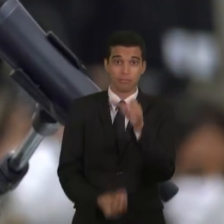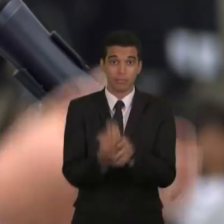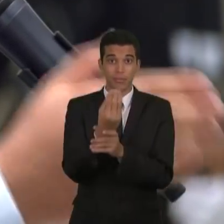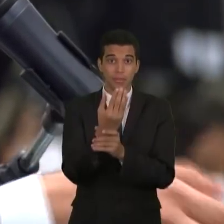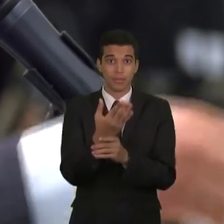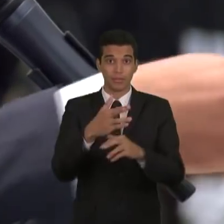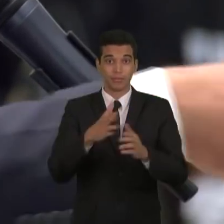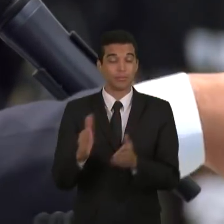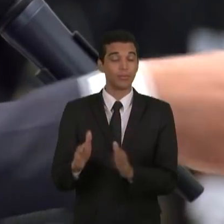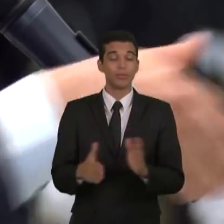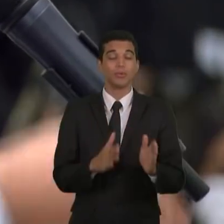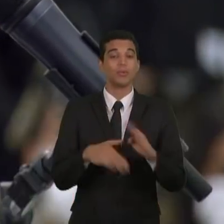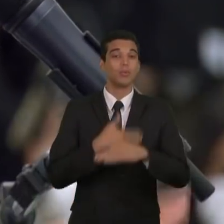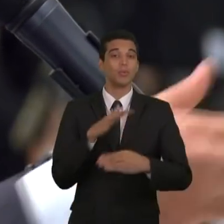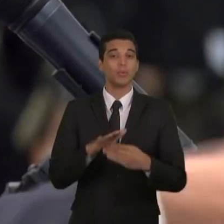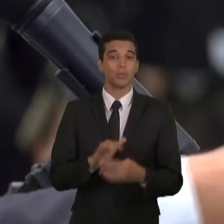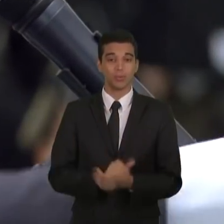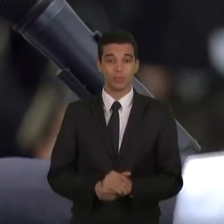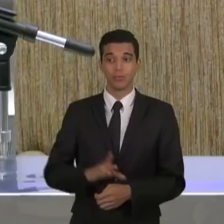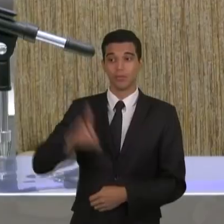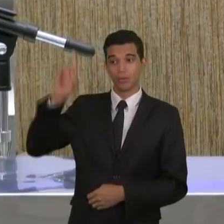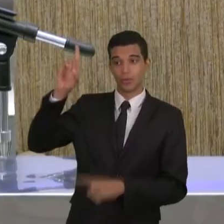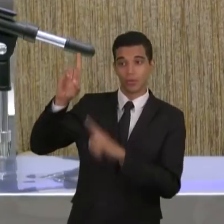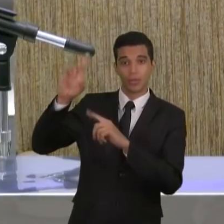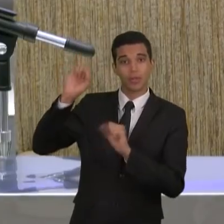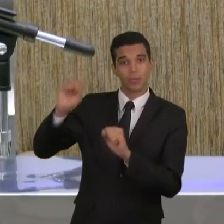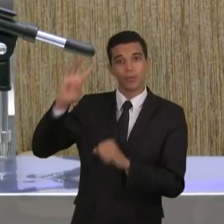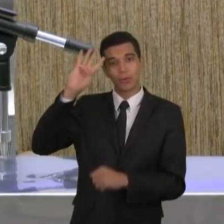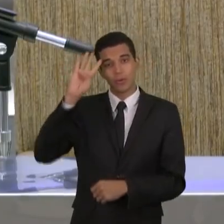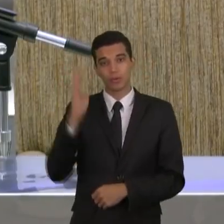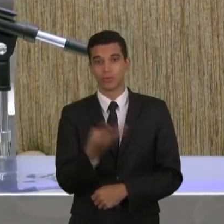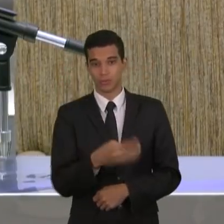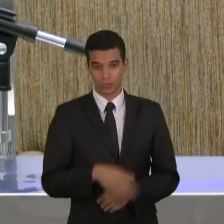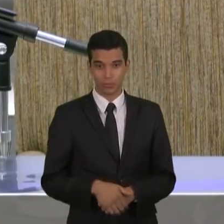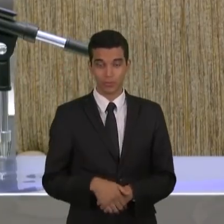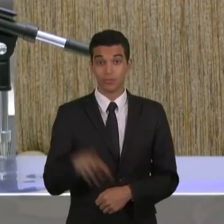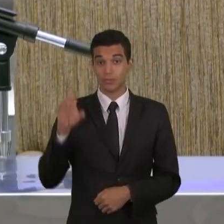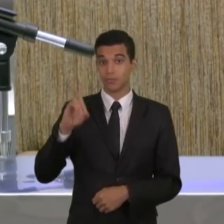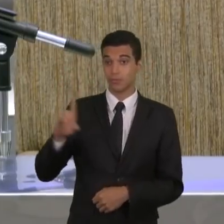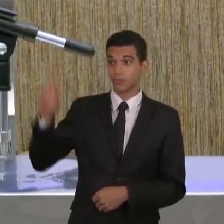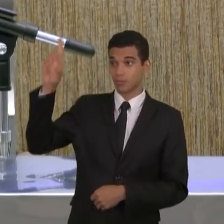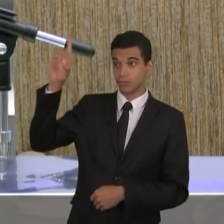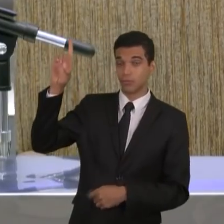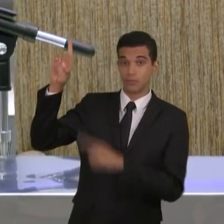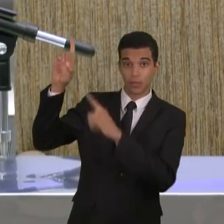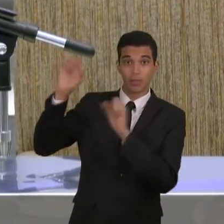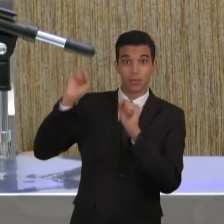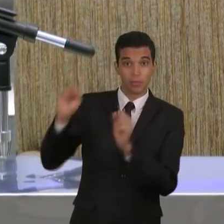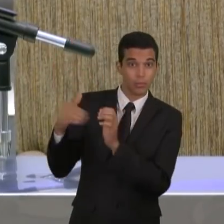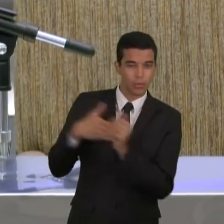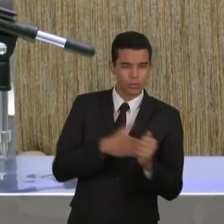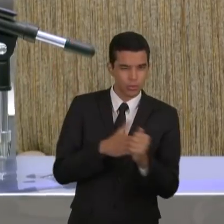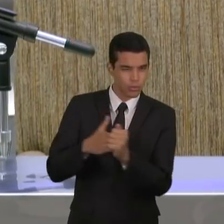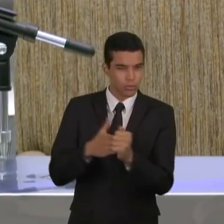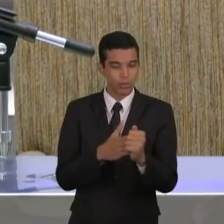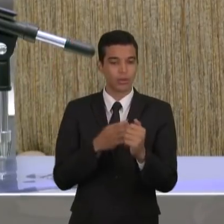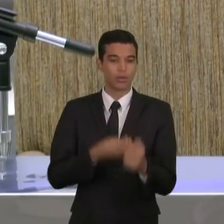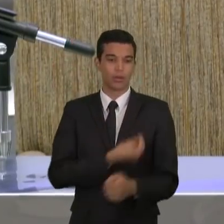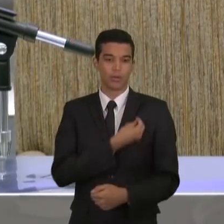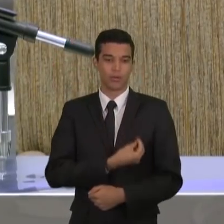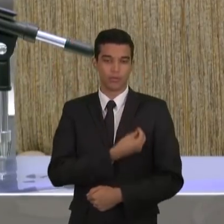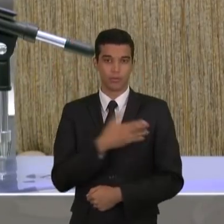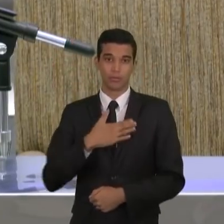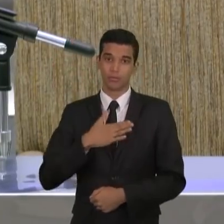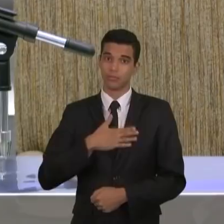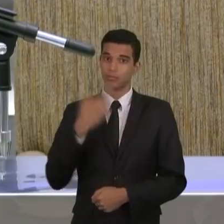é ele quem cria caminho no meio do deserto é ele quem cria novos caminhos é ele quem